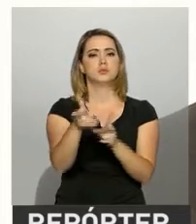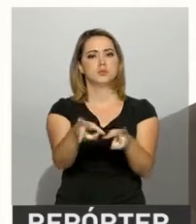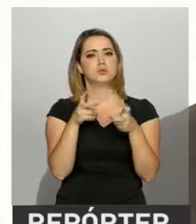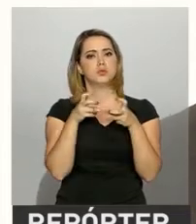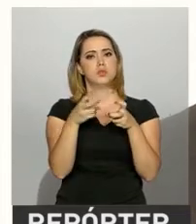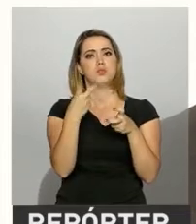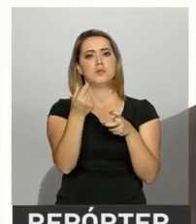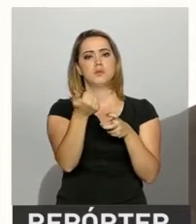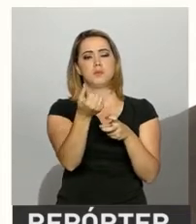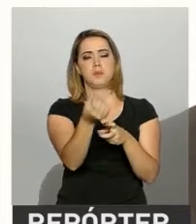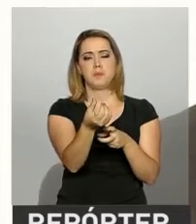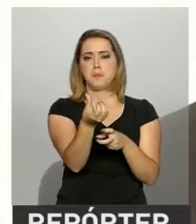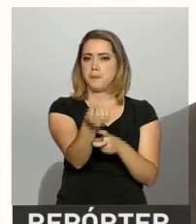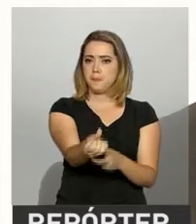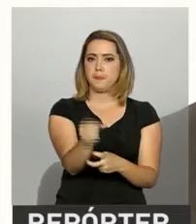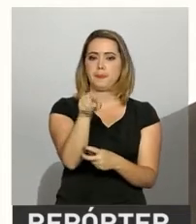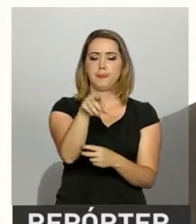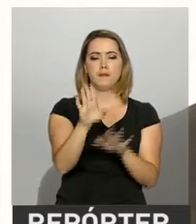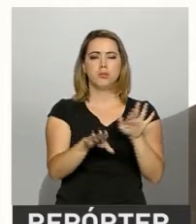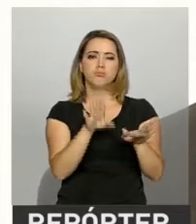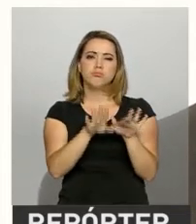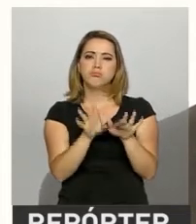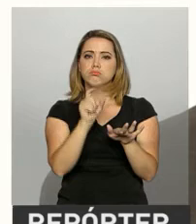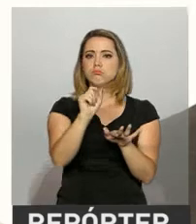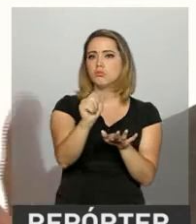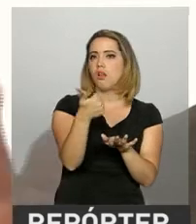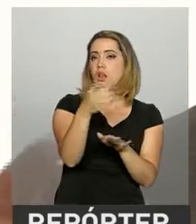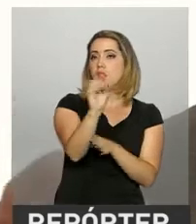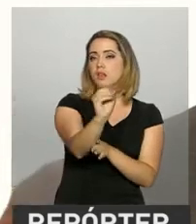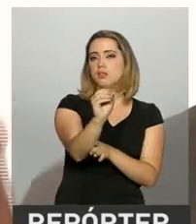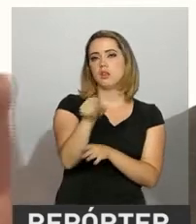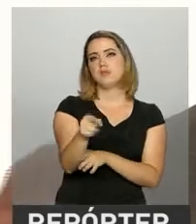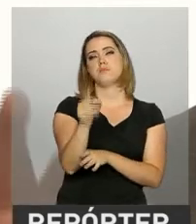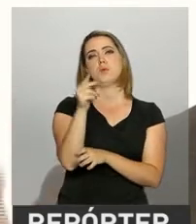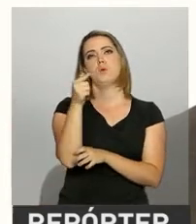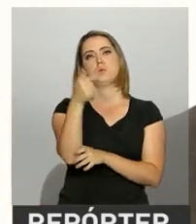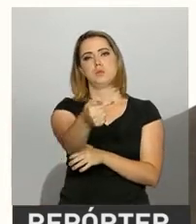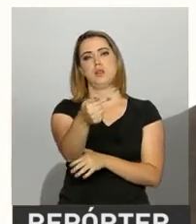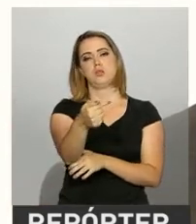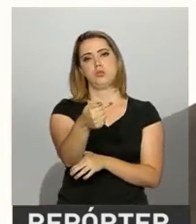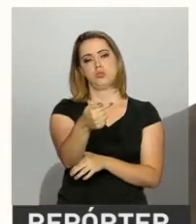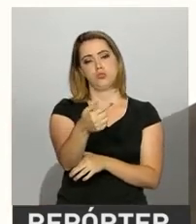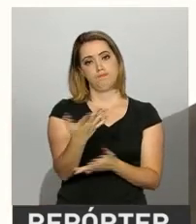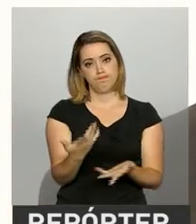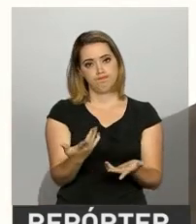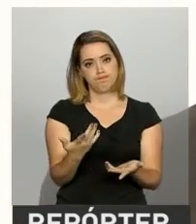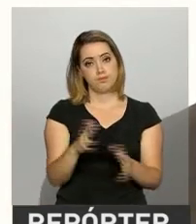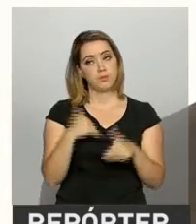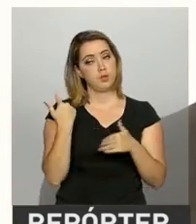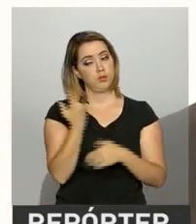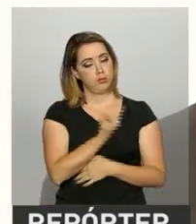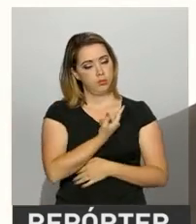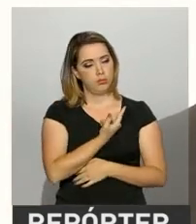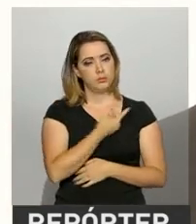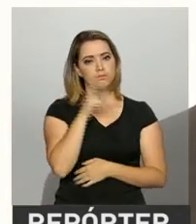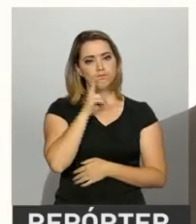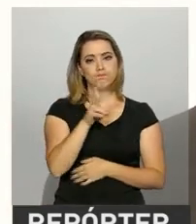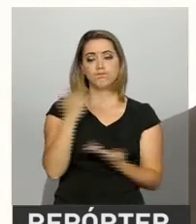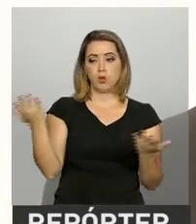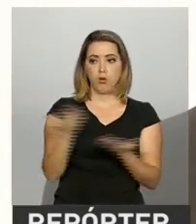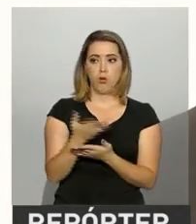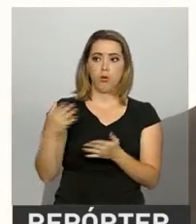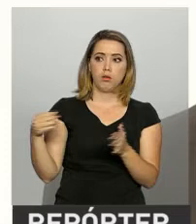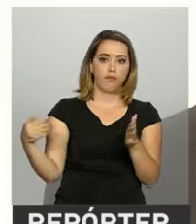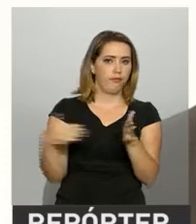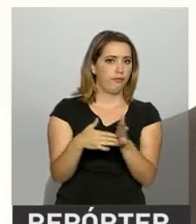para 2016 em 10.7 e nós alcançamos o